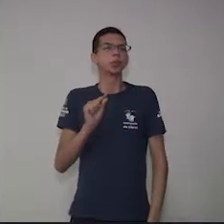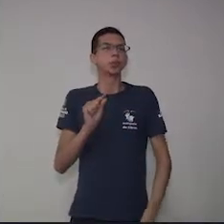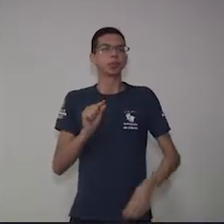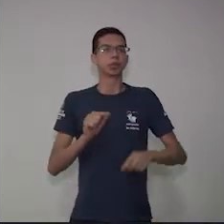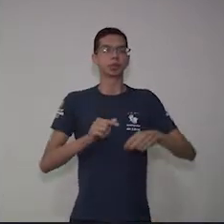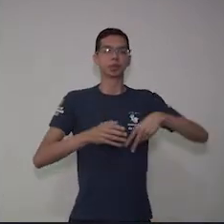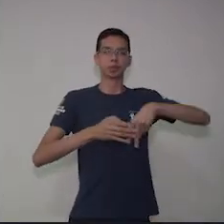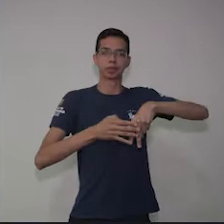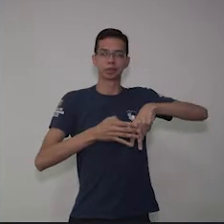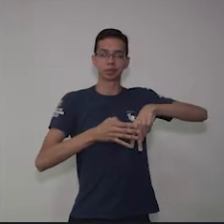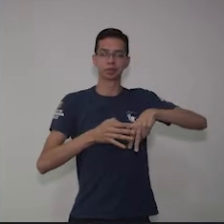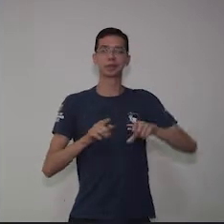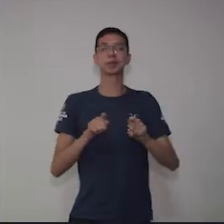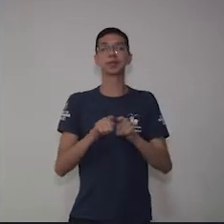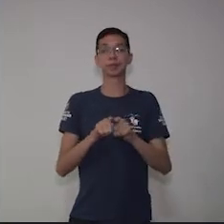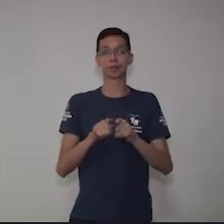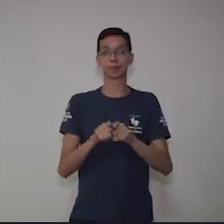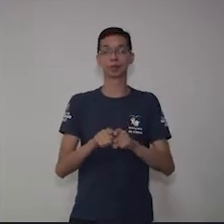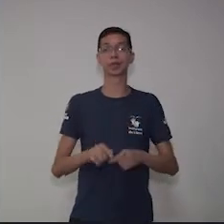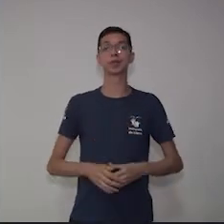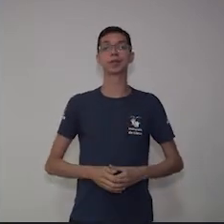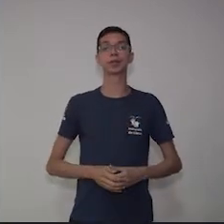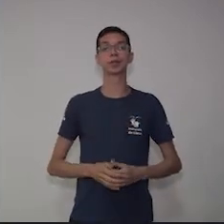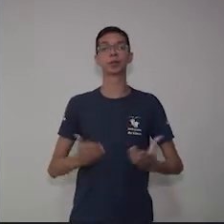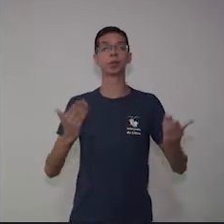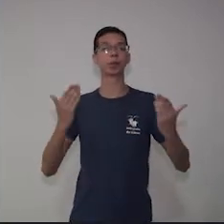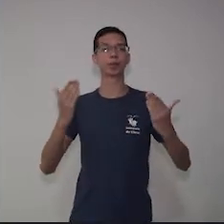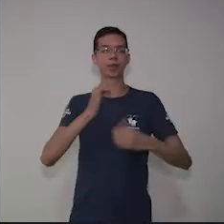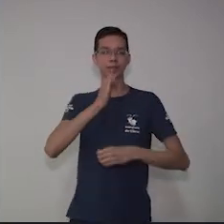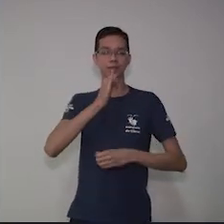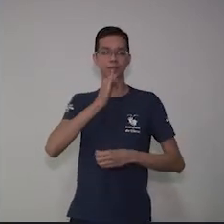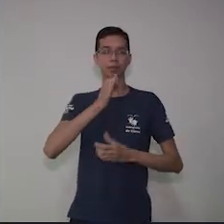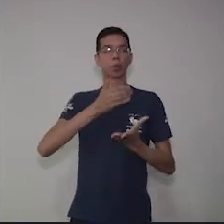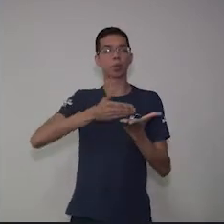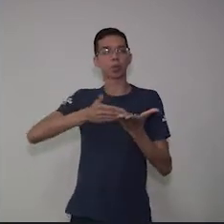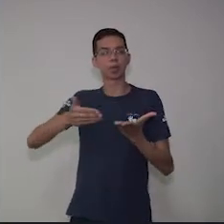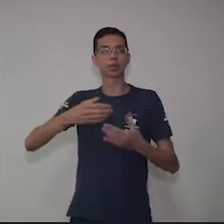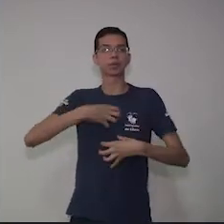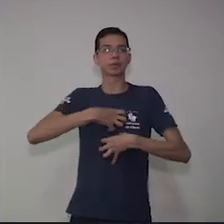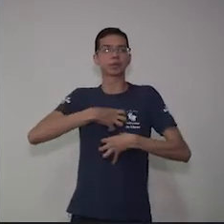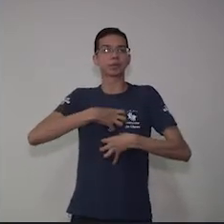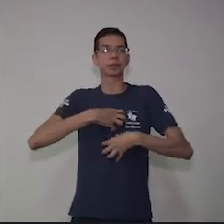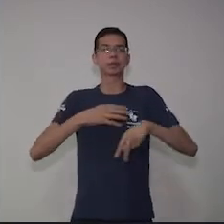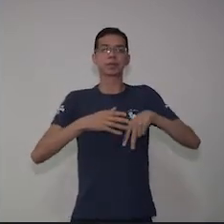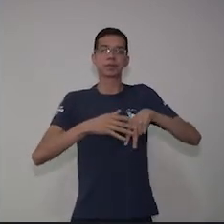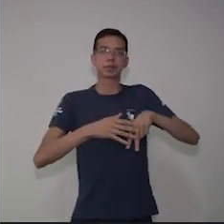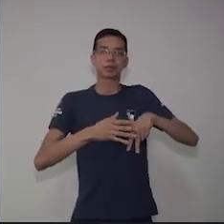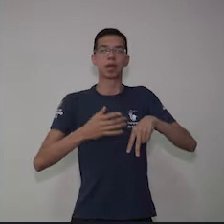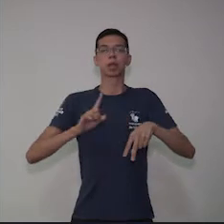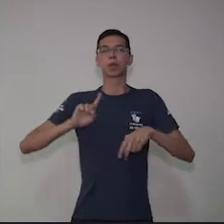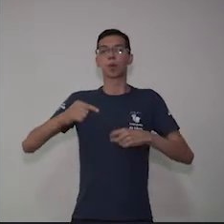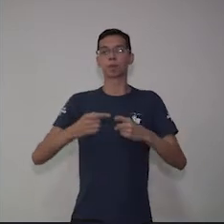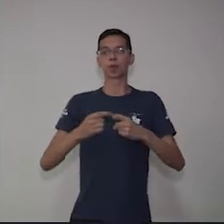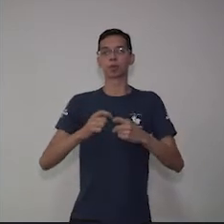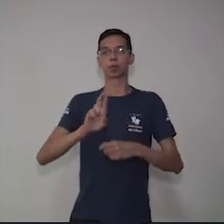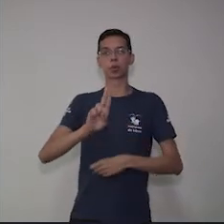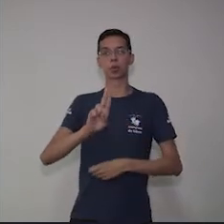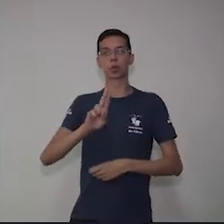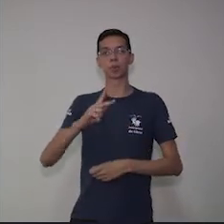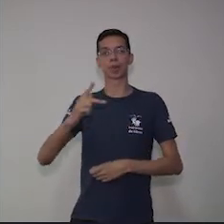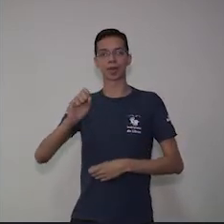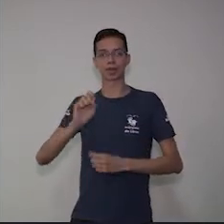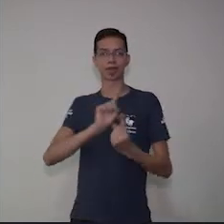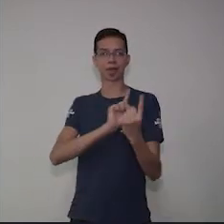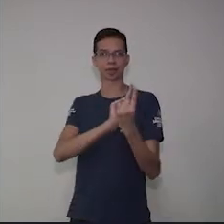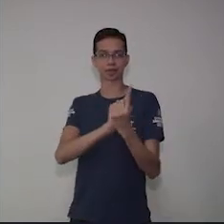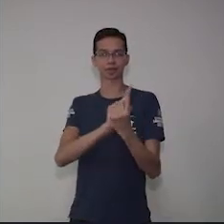e a correção do atraso entre o início dos sintomas e a digitação pelo método Nowcasting, que a gente pode ver até o